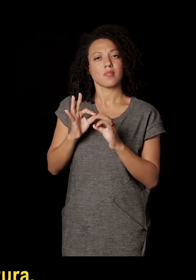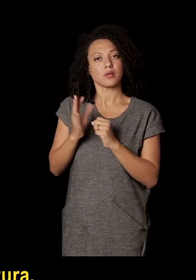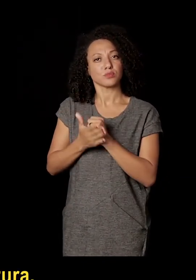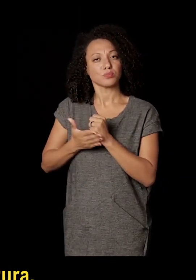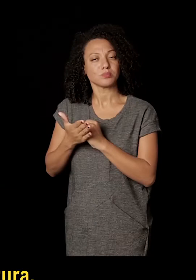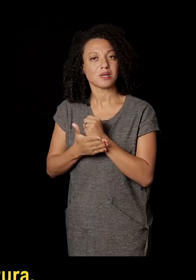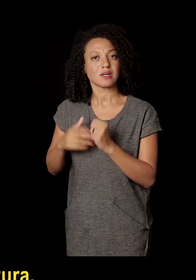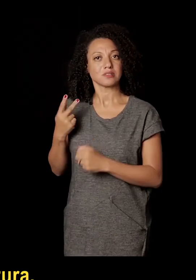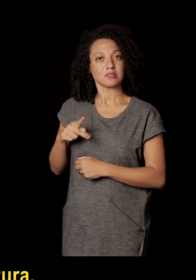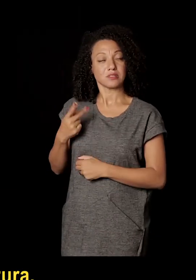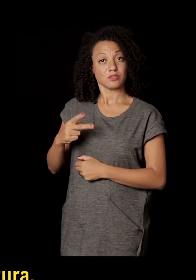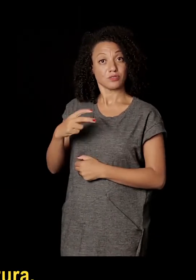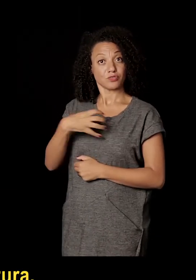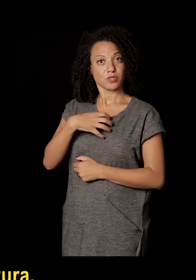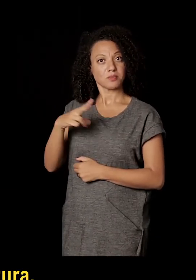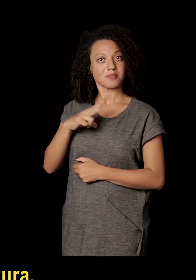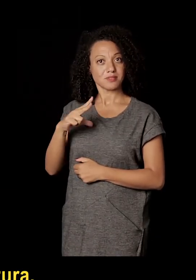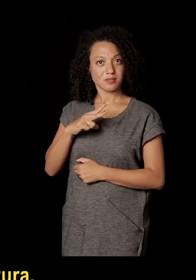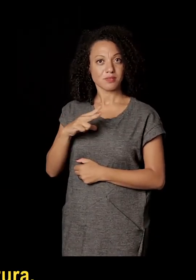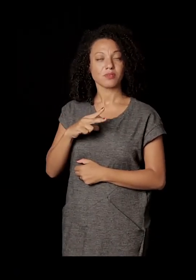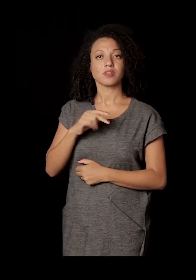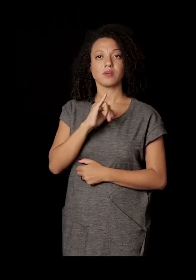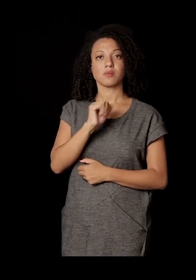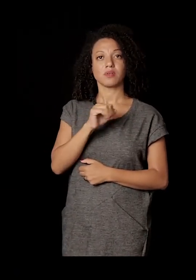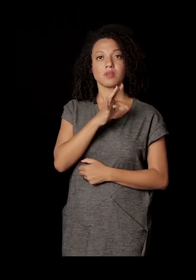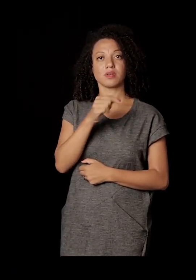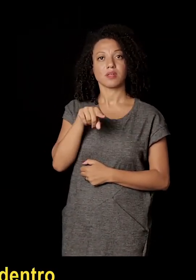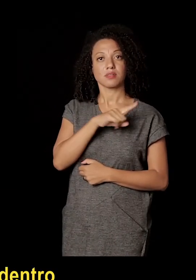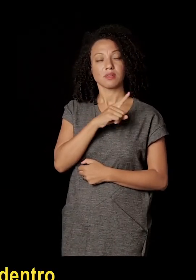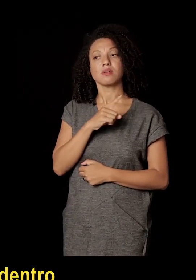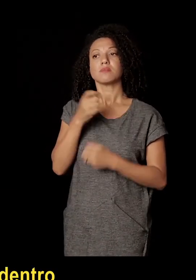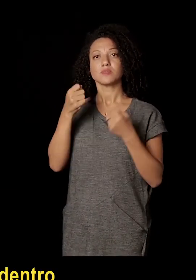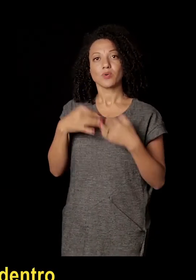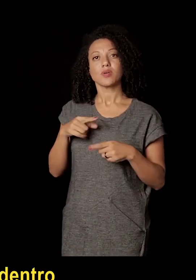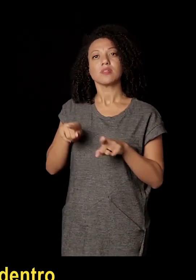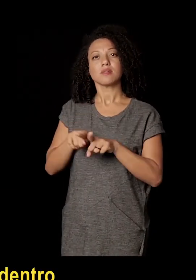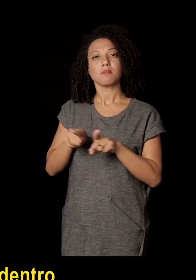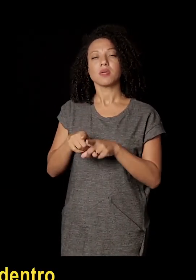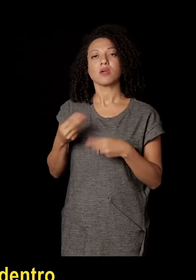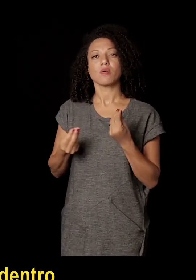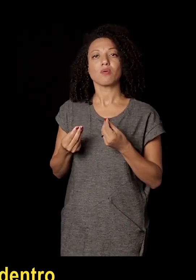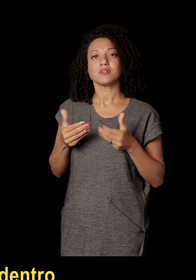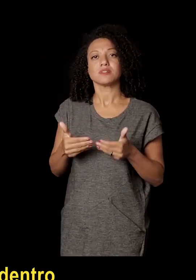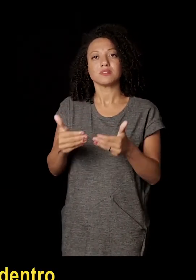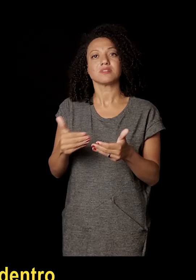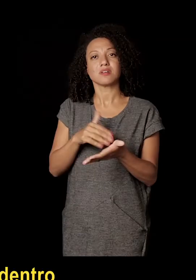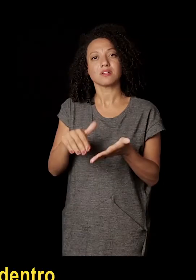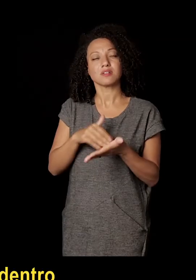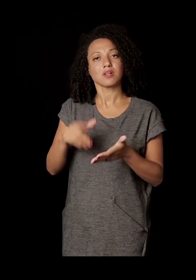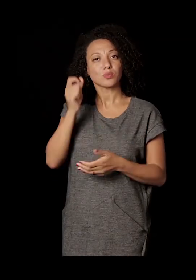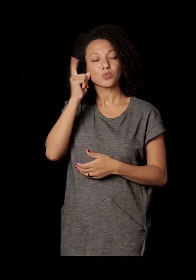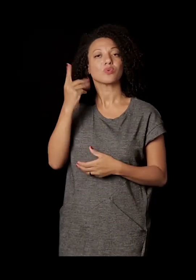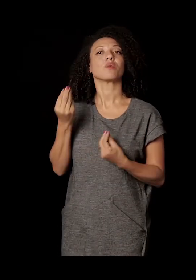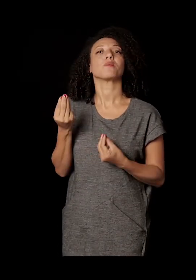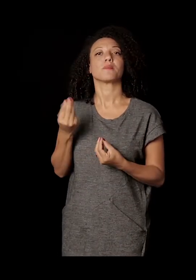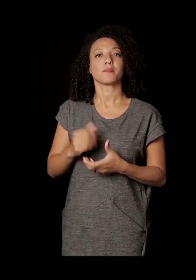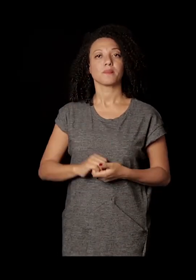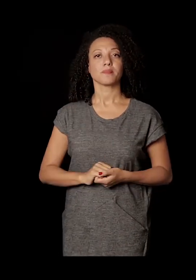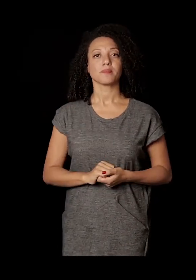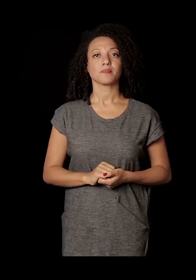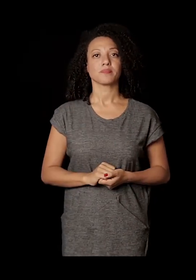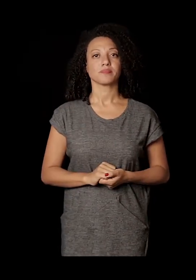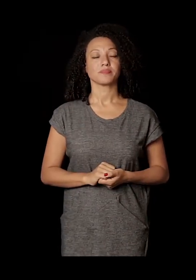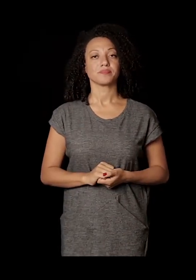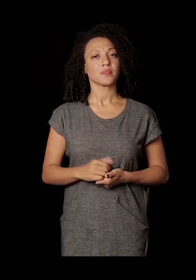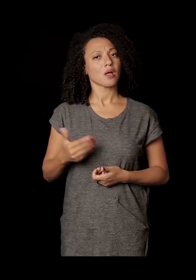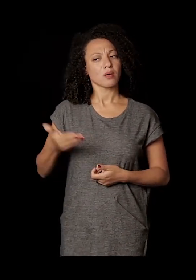a nível pessoal que a Tão enfatizou, e depois das possibilidades dentro do Estado como secretário de Cultura. Hace un tiempo un